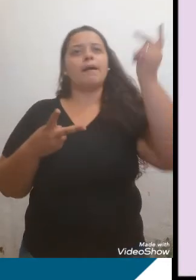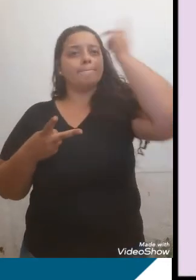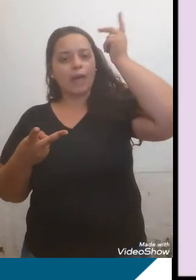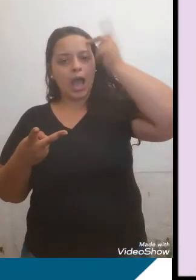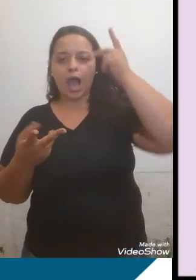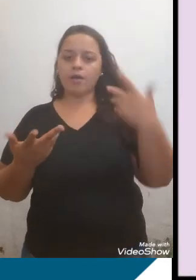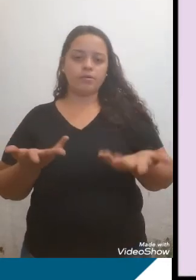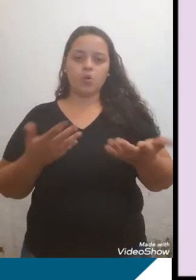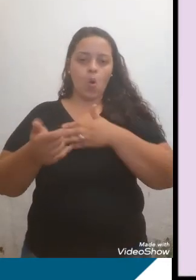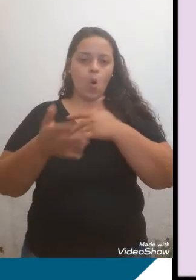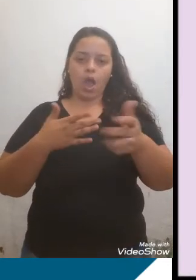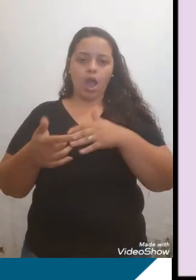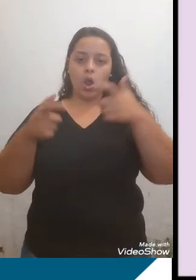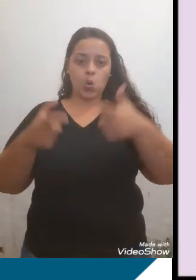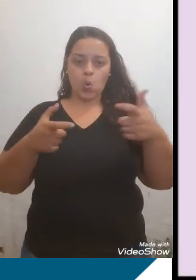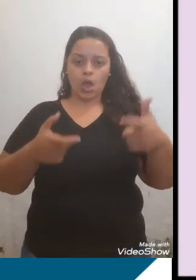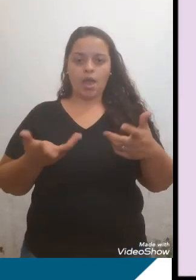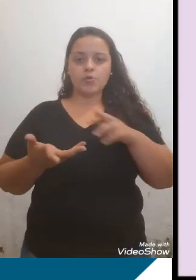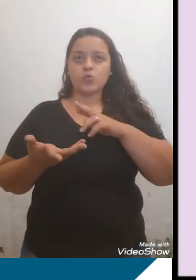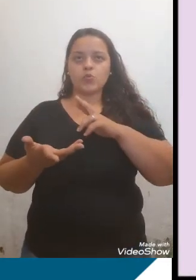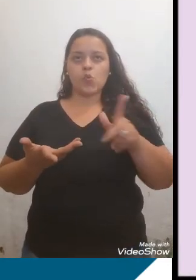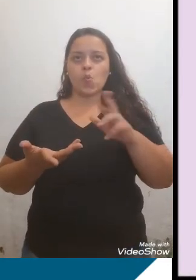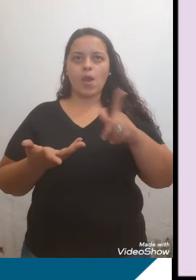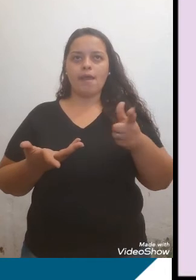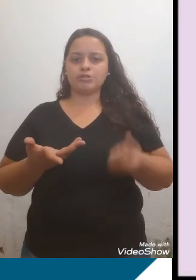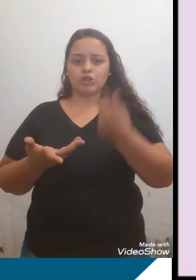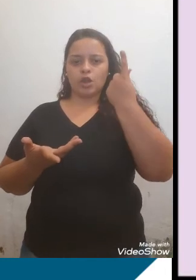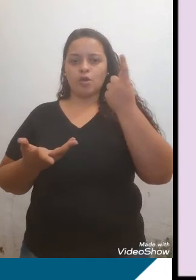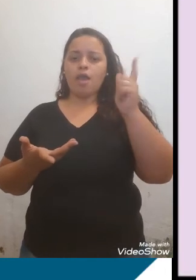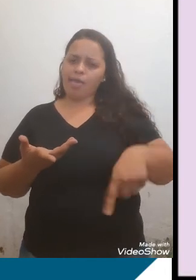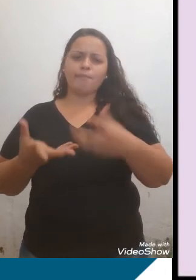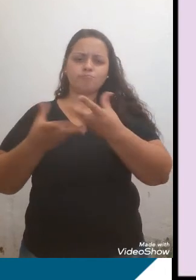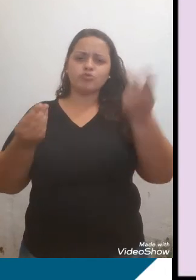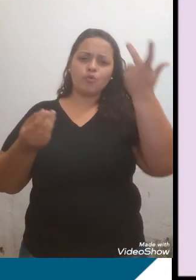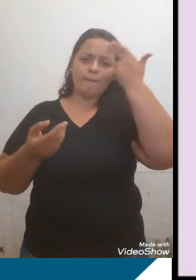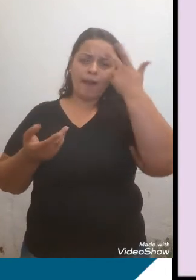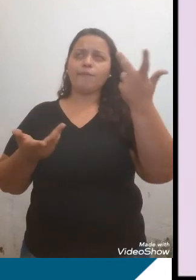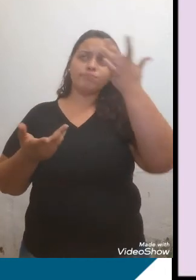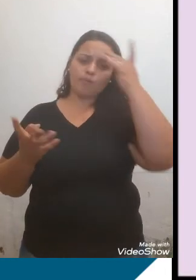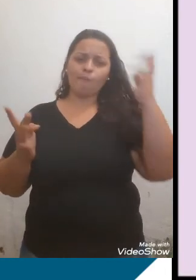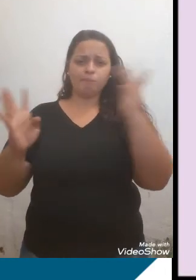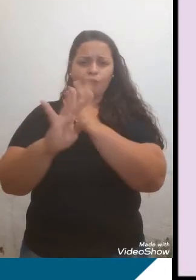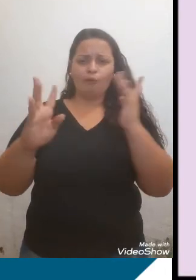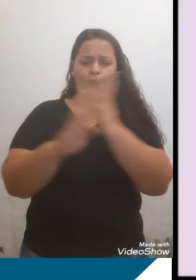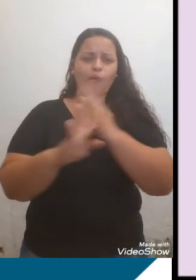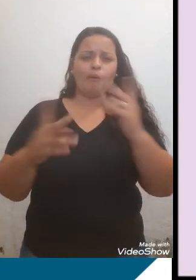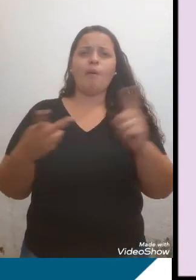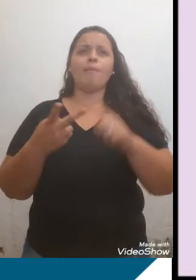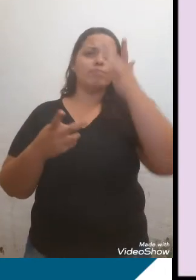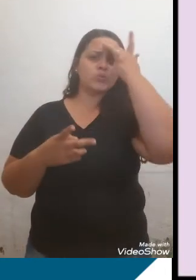Paulo, nós conseguimos em determinados horários encontrar uma grande quantidade de pessoas circulando,